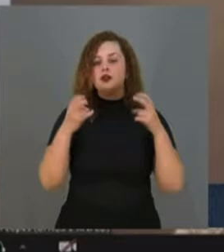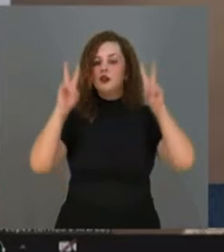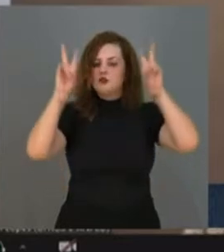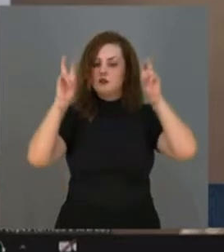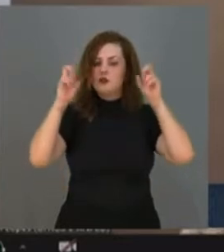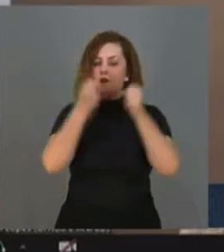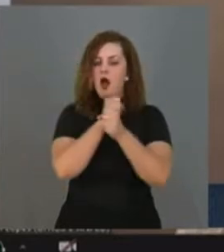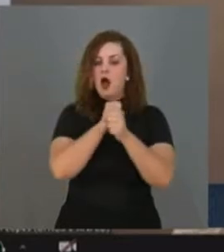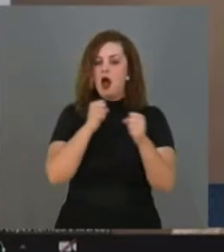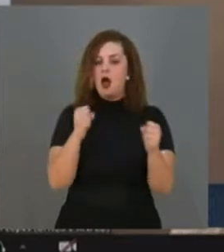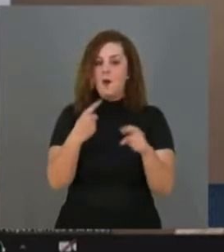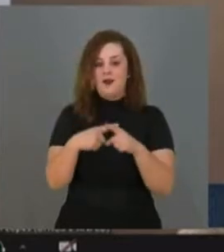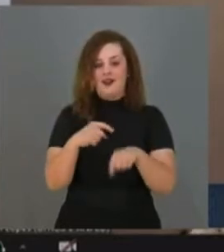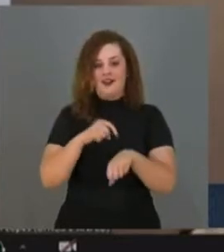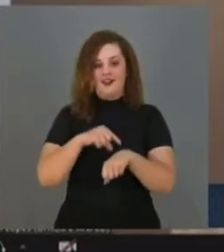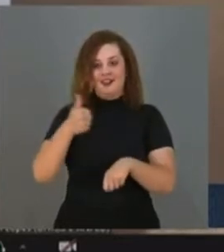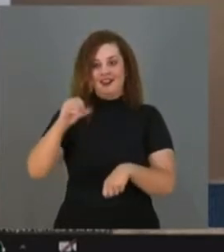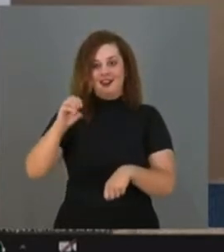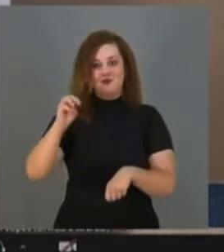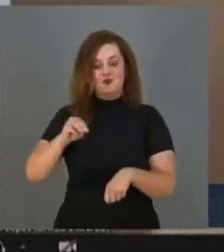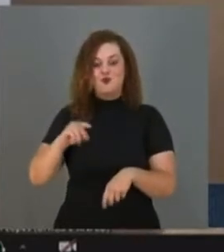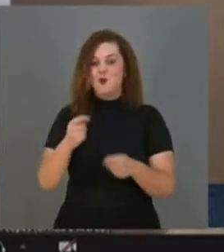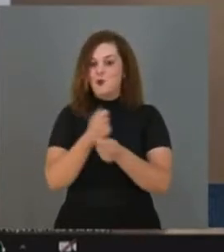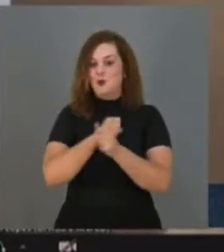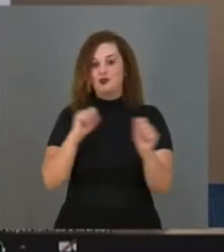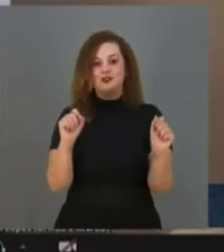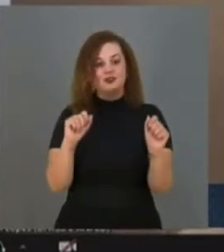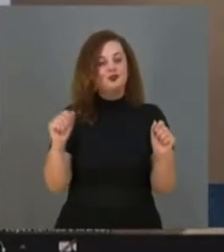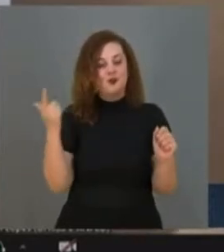que 10 minutos é quase impossível de dar conta, né,